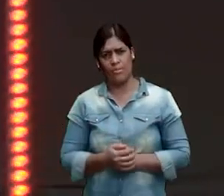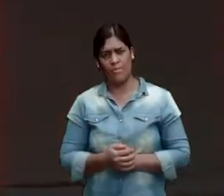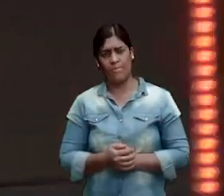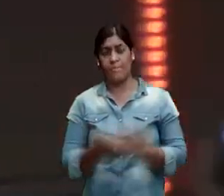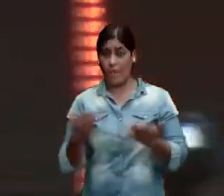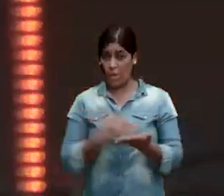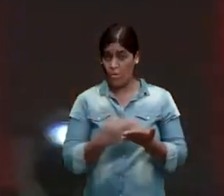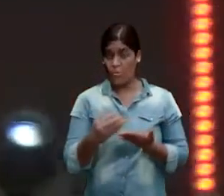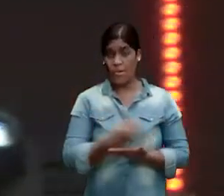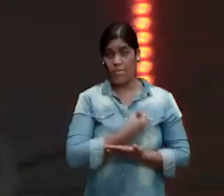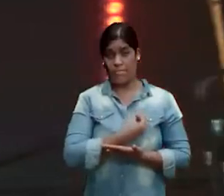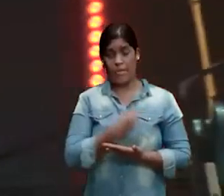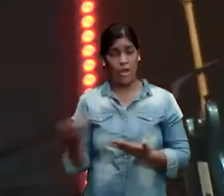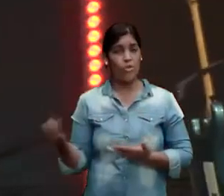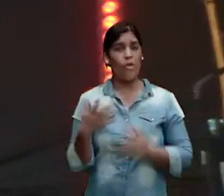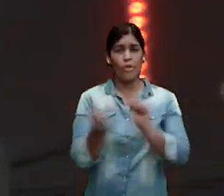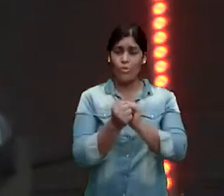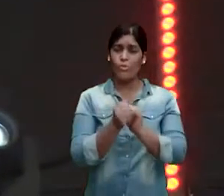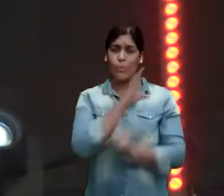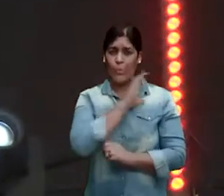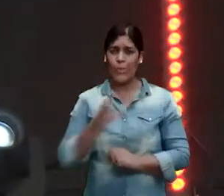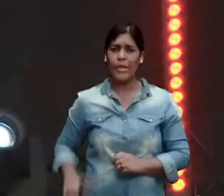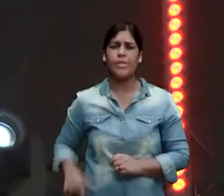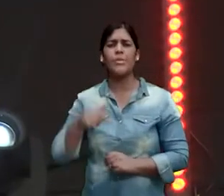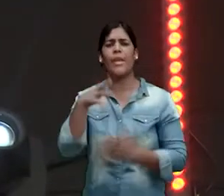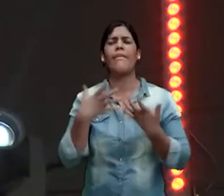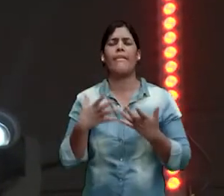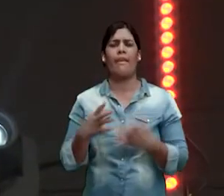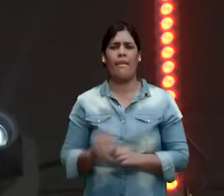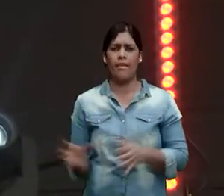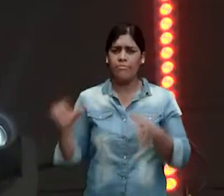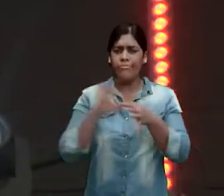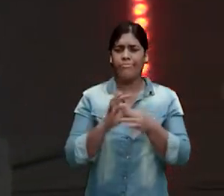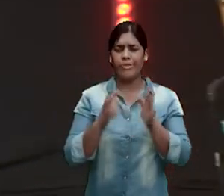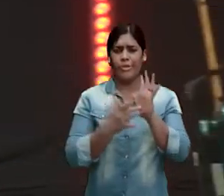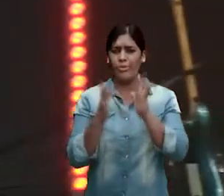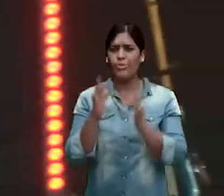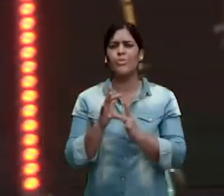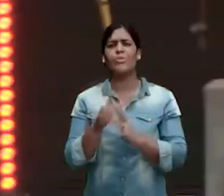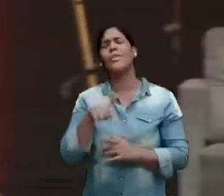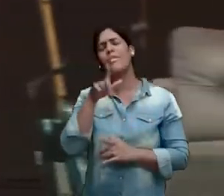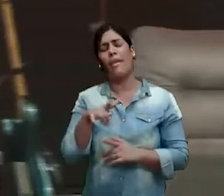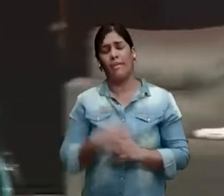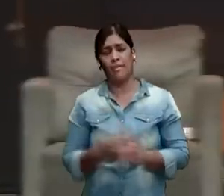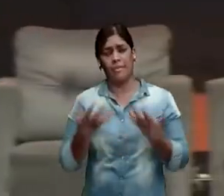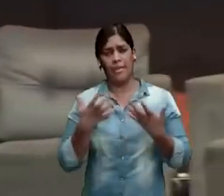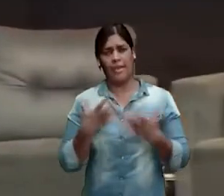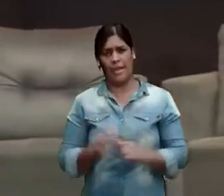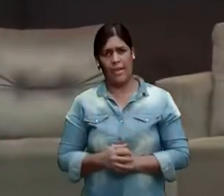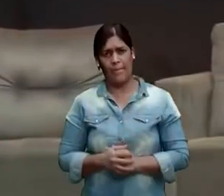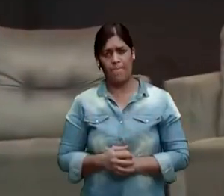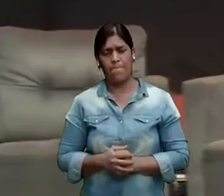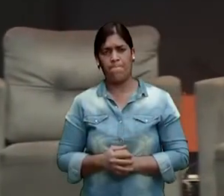começar uma nova vida com esse Cristo quem hoje que a se reconciliar com esse Cristo quem ou se quer ser